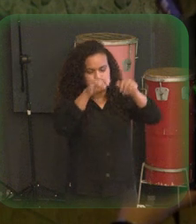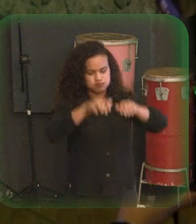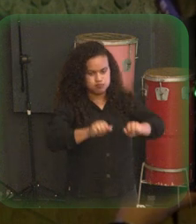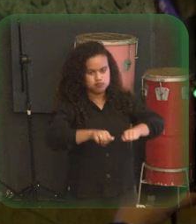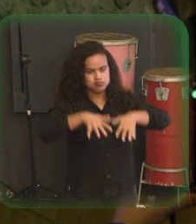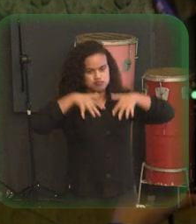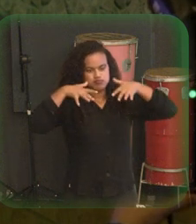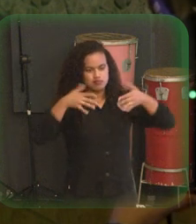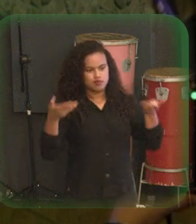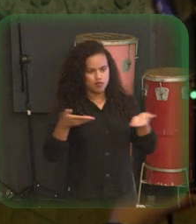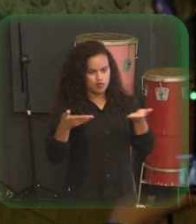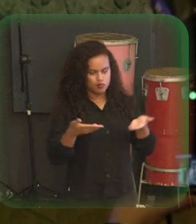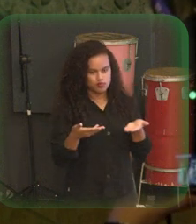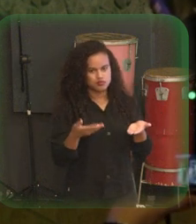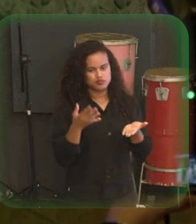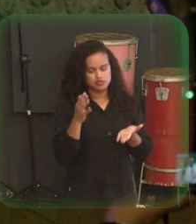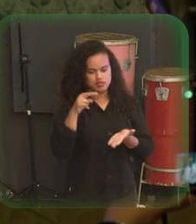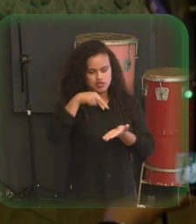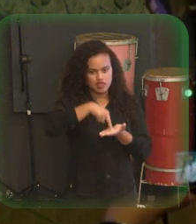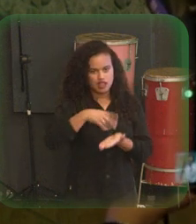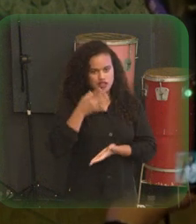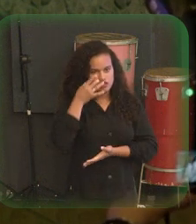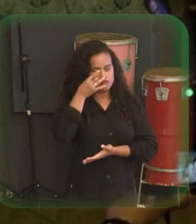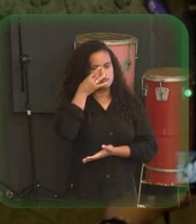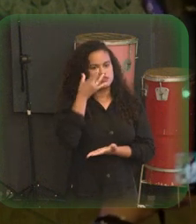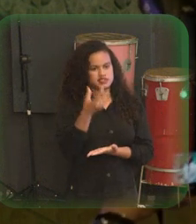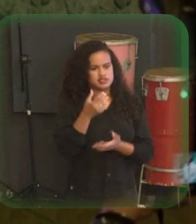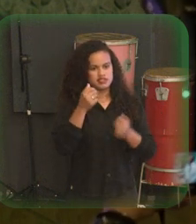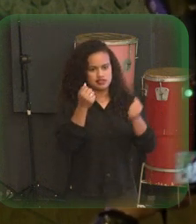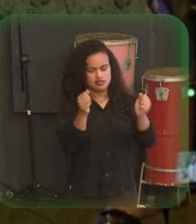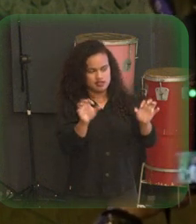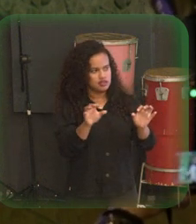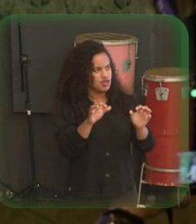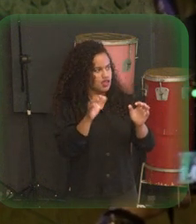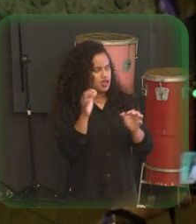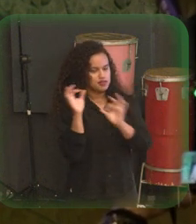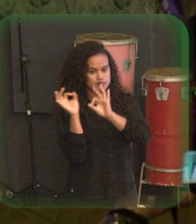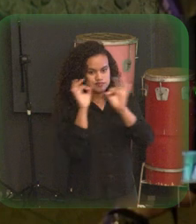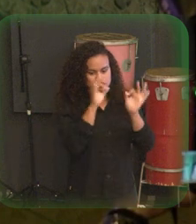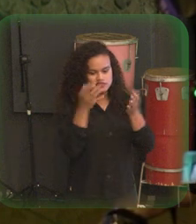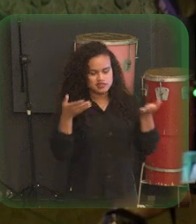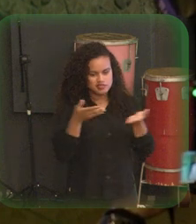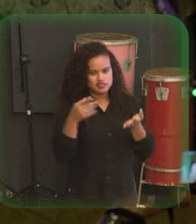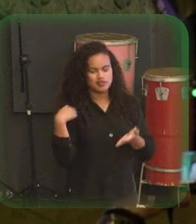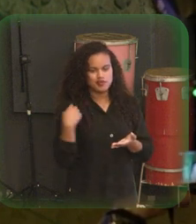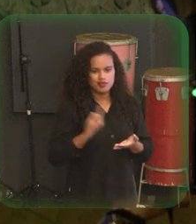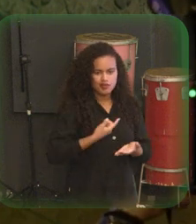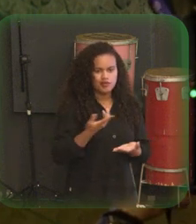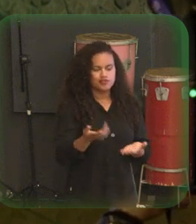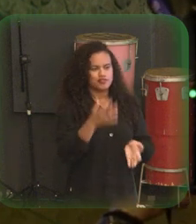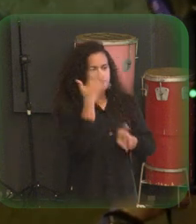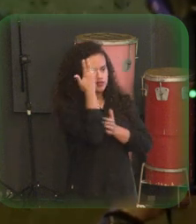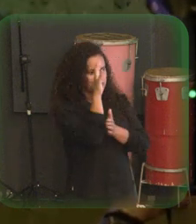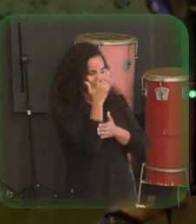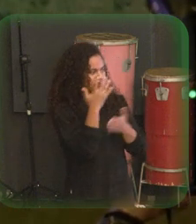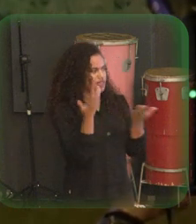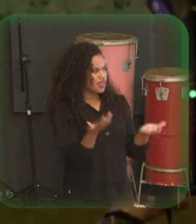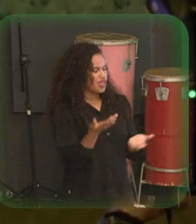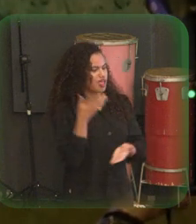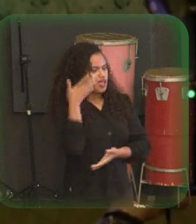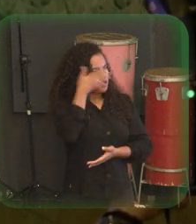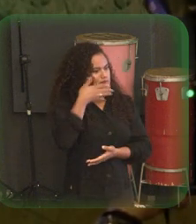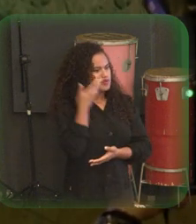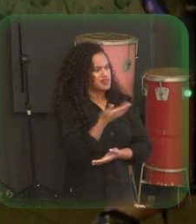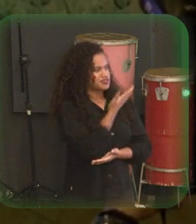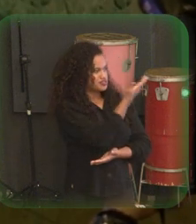hoje está, que veio nos assistir a todos nós, que veio prestigiar a fala de cada um, de